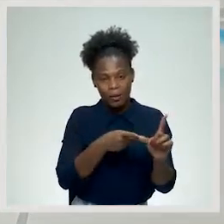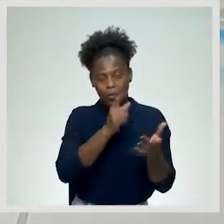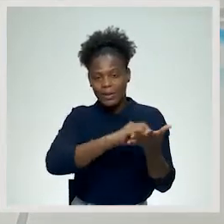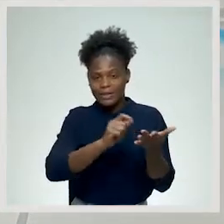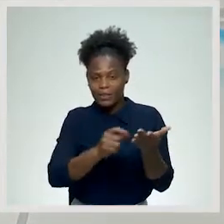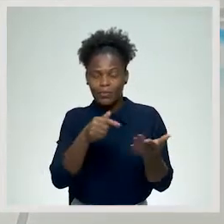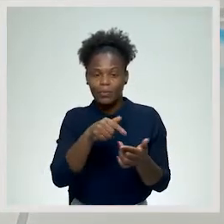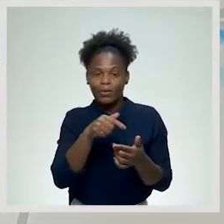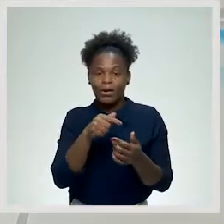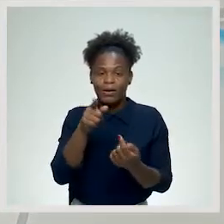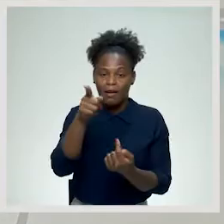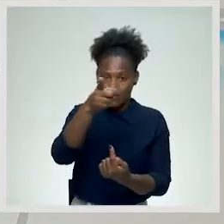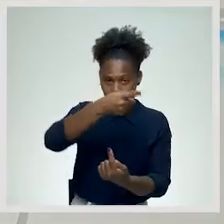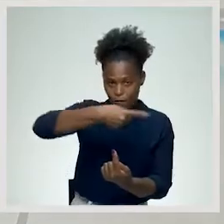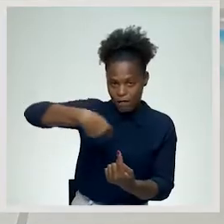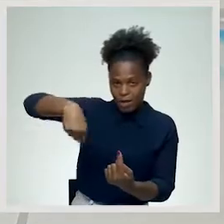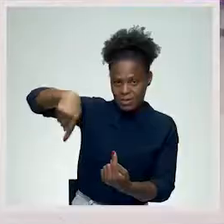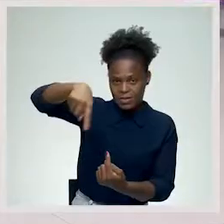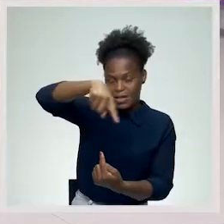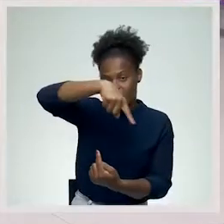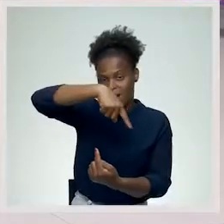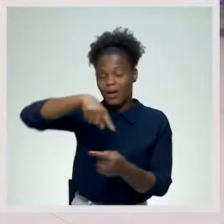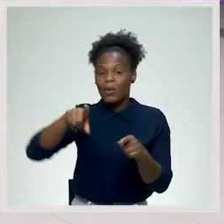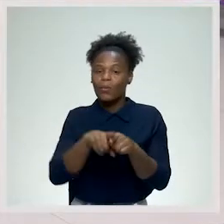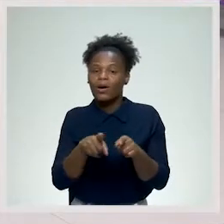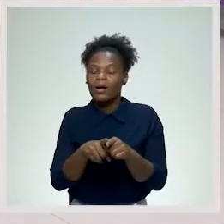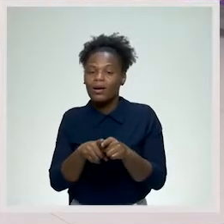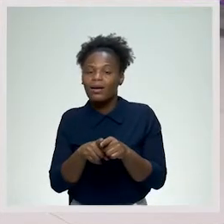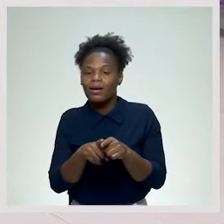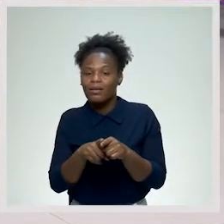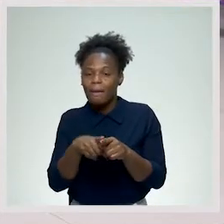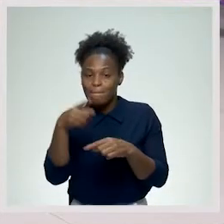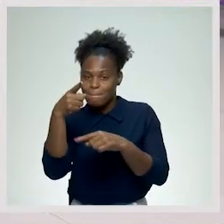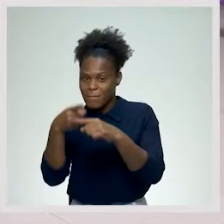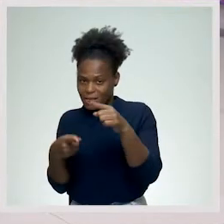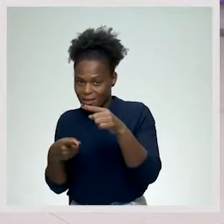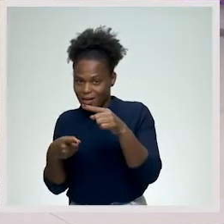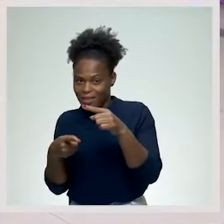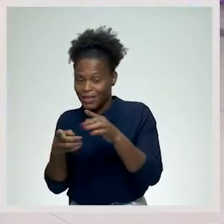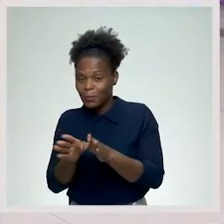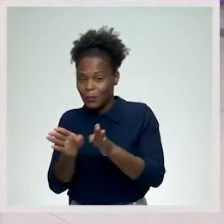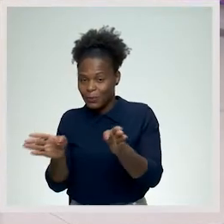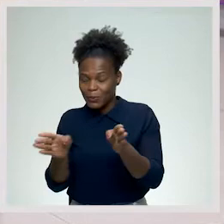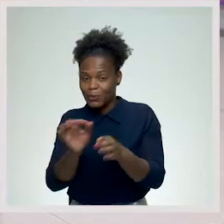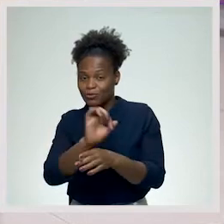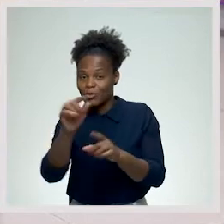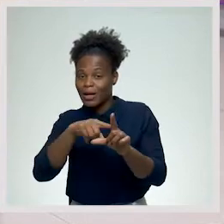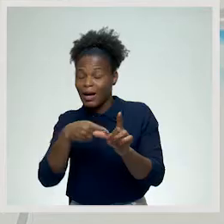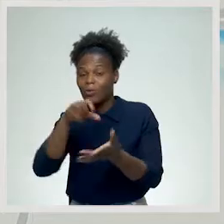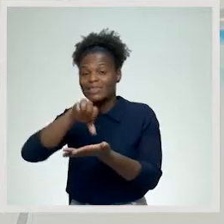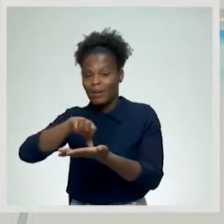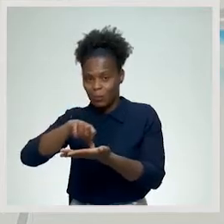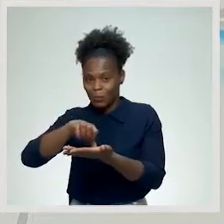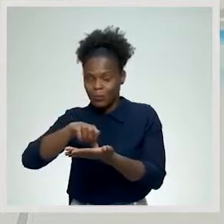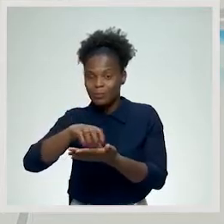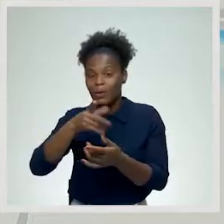inscrito numa circunferência é igual a metade da amplitude do seu ângulo ao centro.